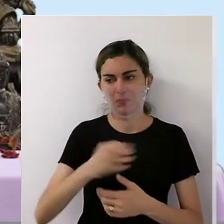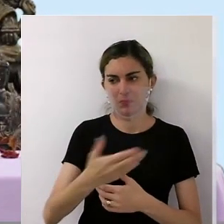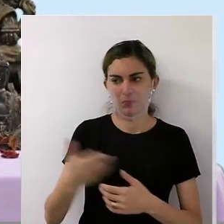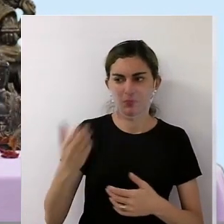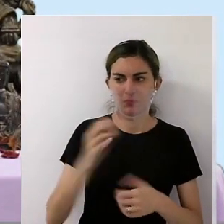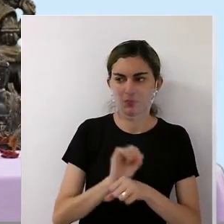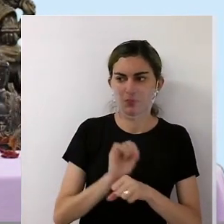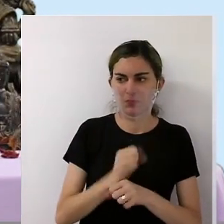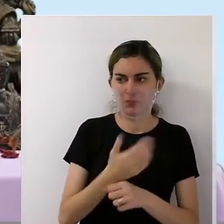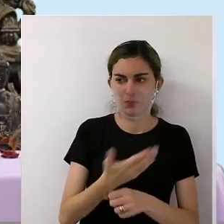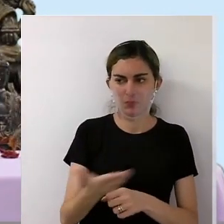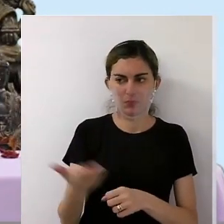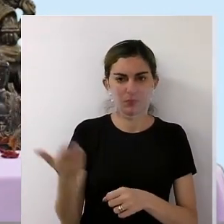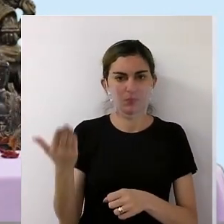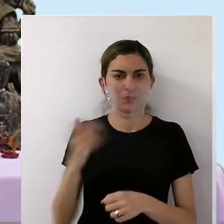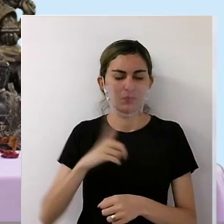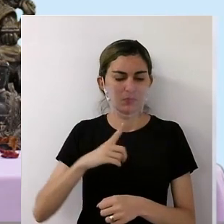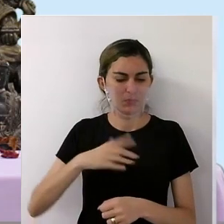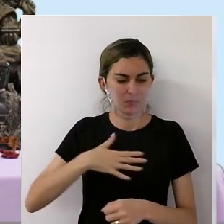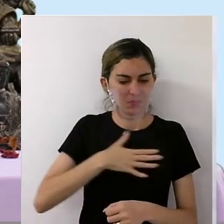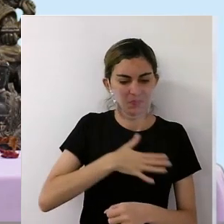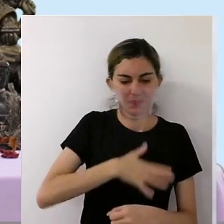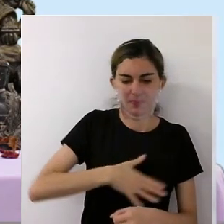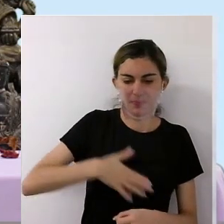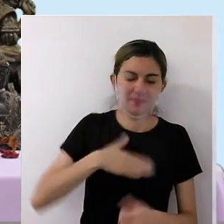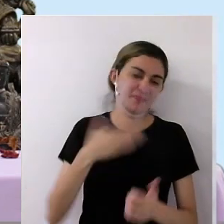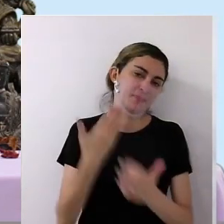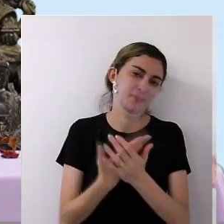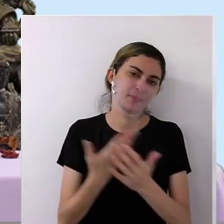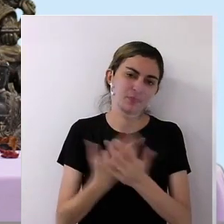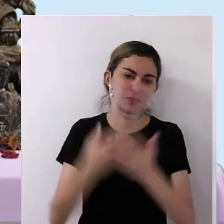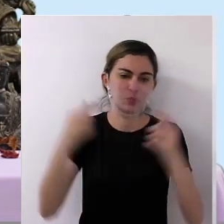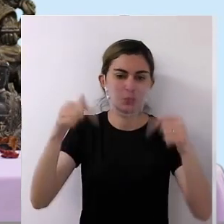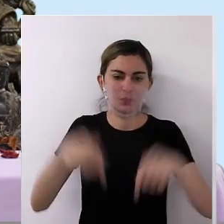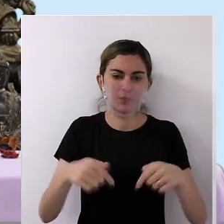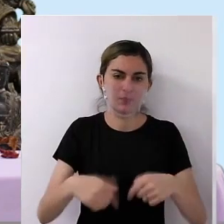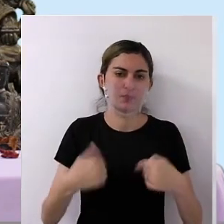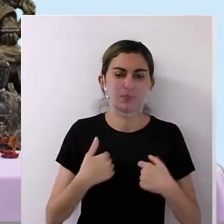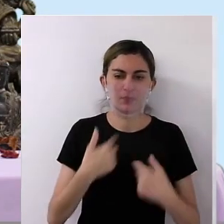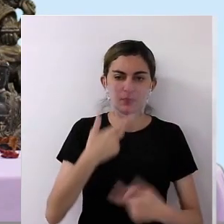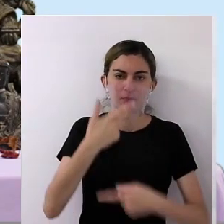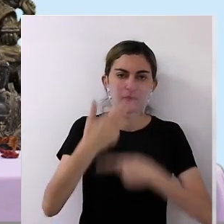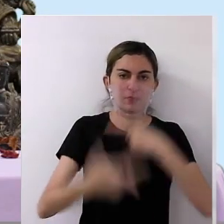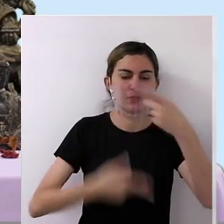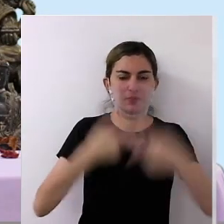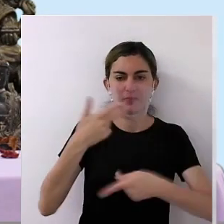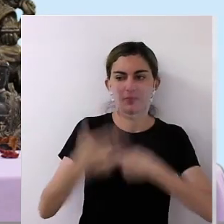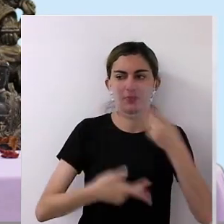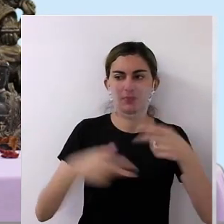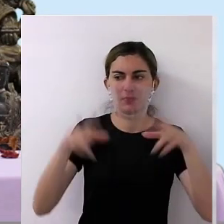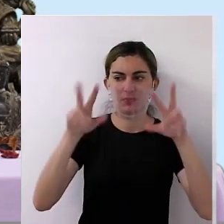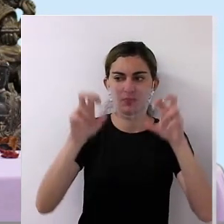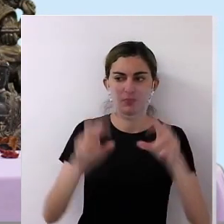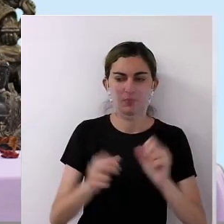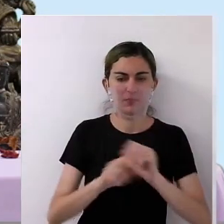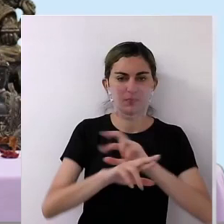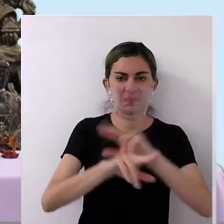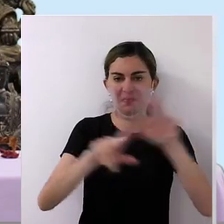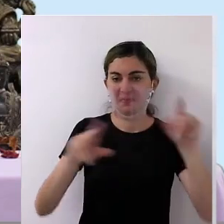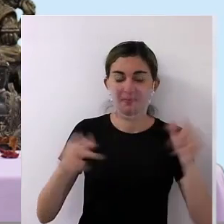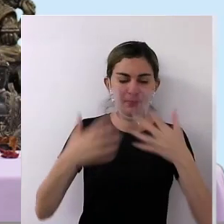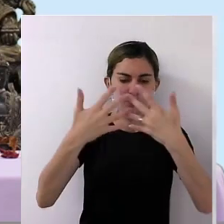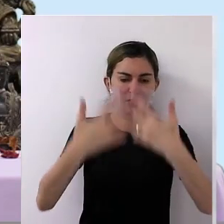Então, eu espero que vocês tenham gostado da aula de hoje, onde a gente falou sobre os